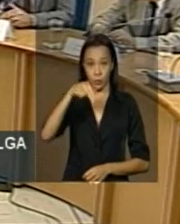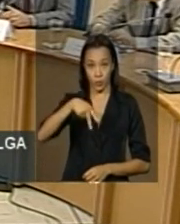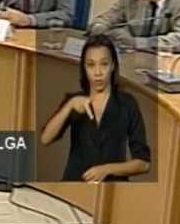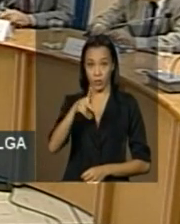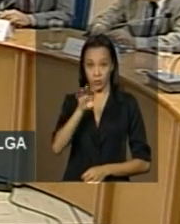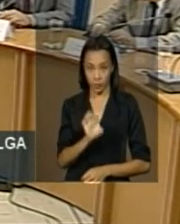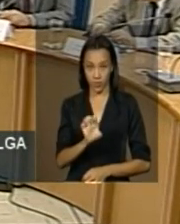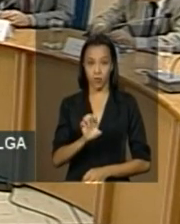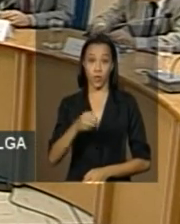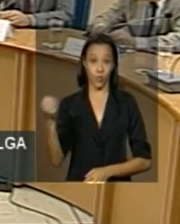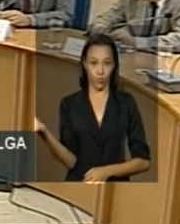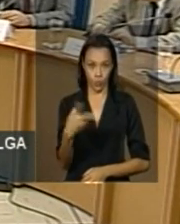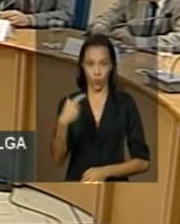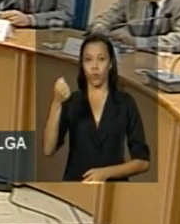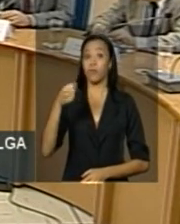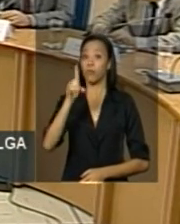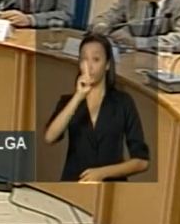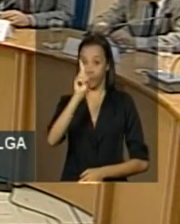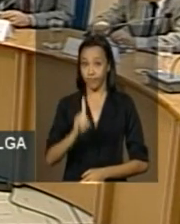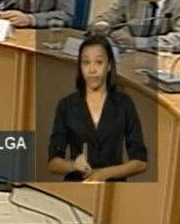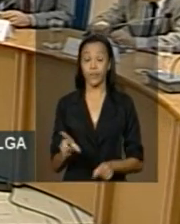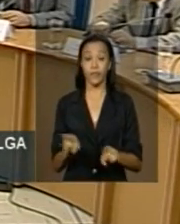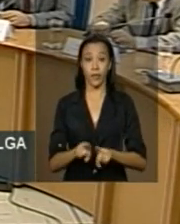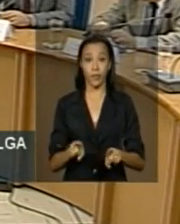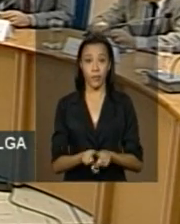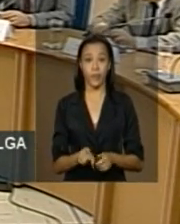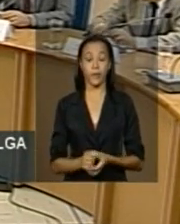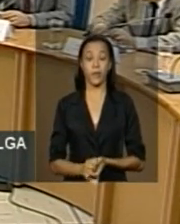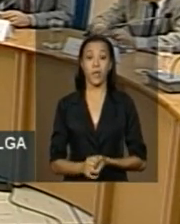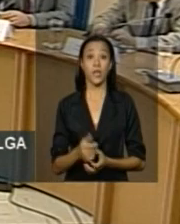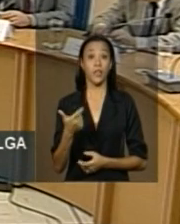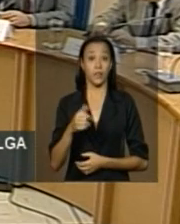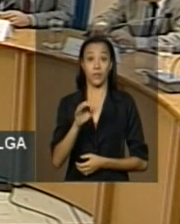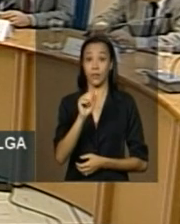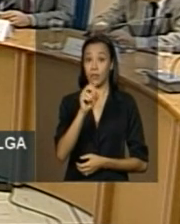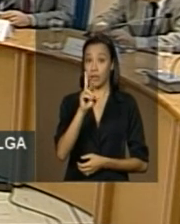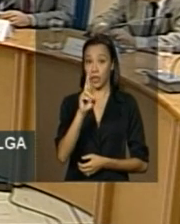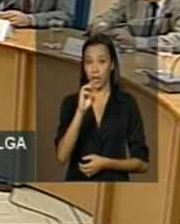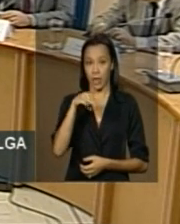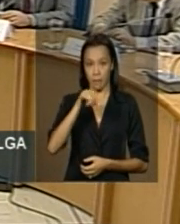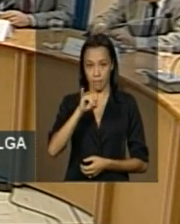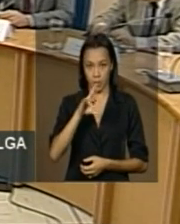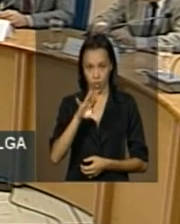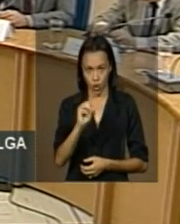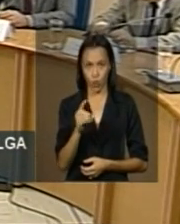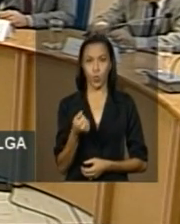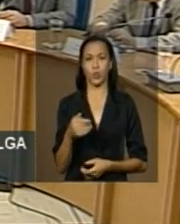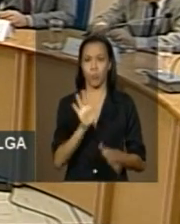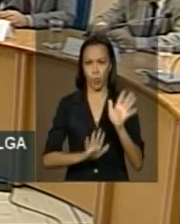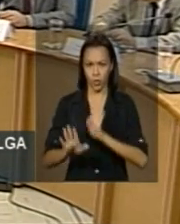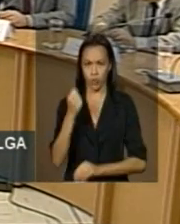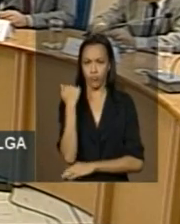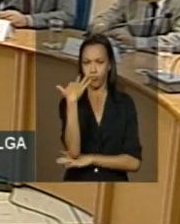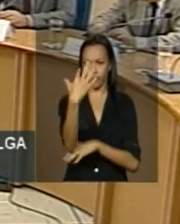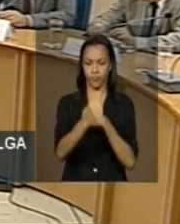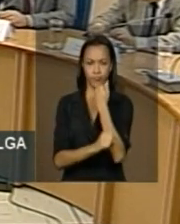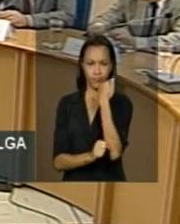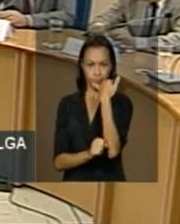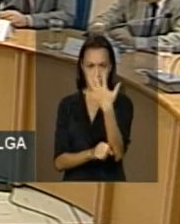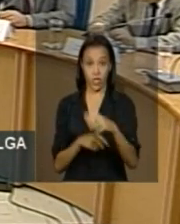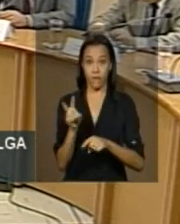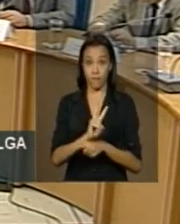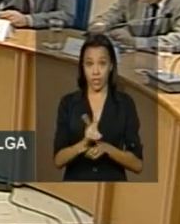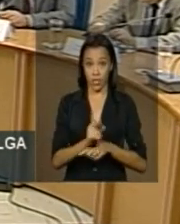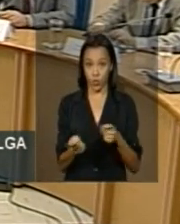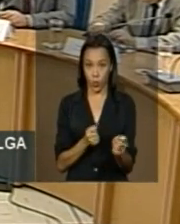diretor presidente do IMP com o presidente do Ibama Dr V anardi e Dr Ramiro diretor de Proteção Ambiental de fiscalização controle de fiscalização